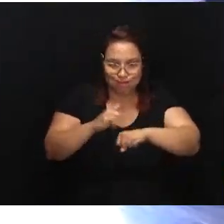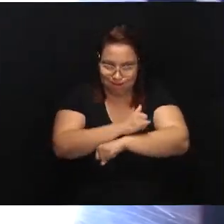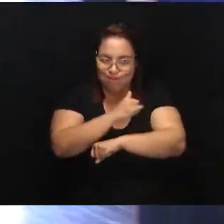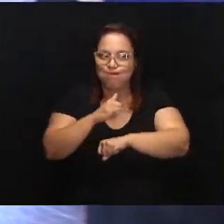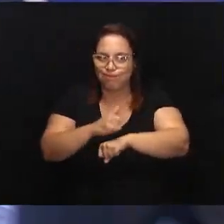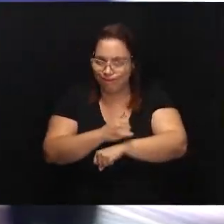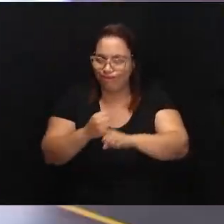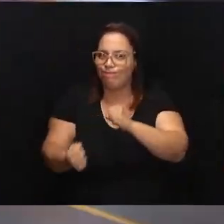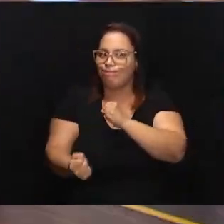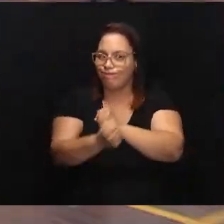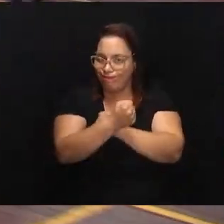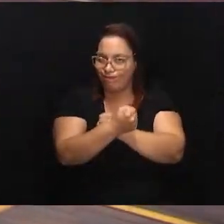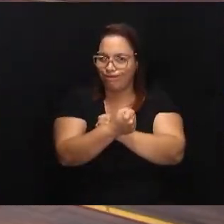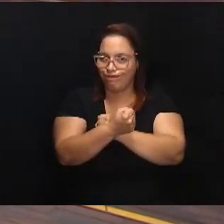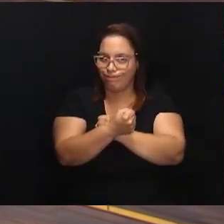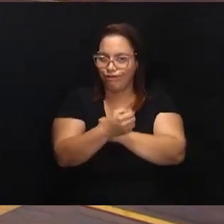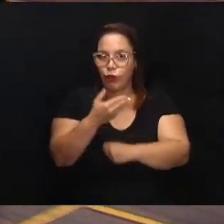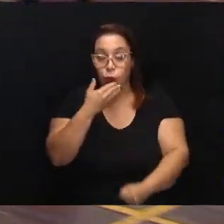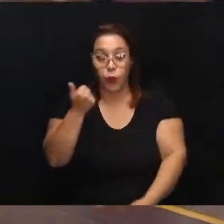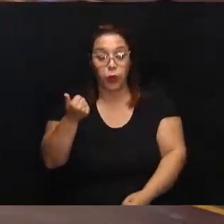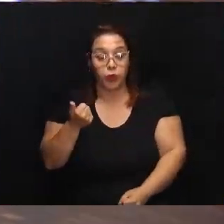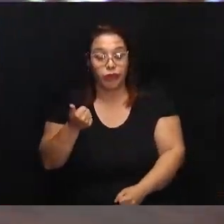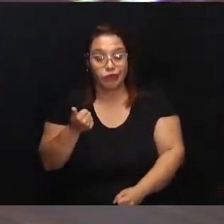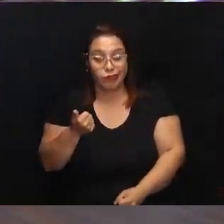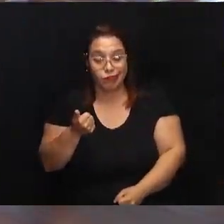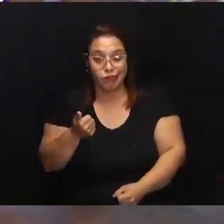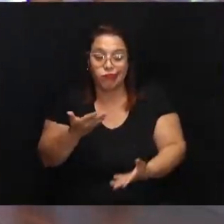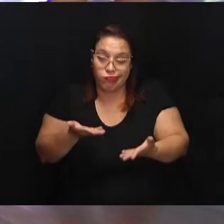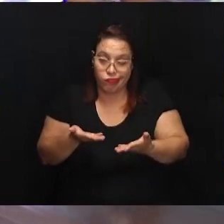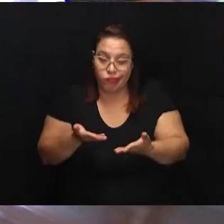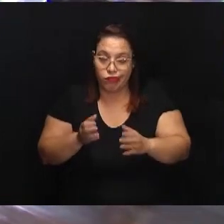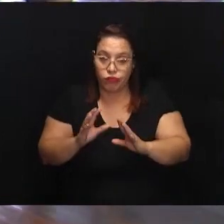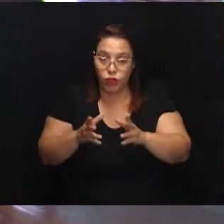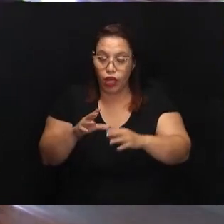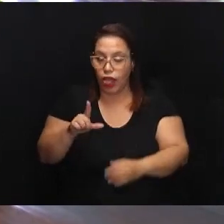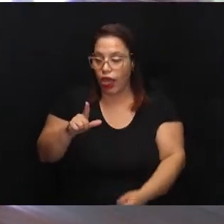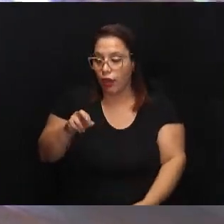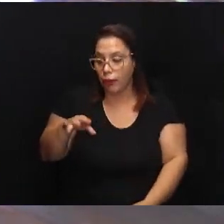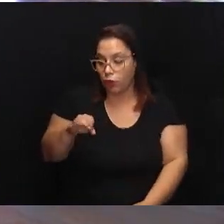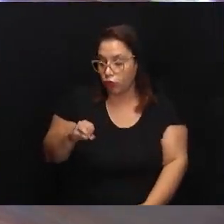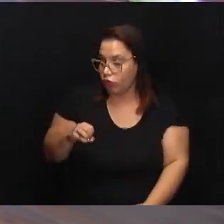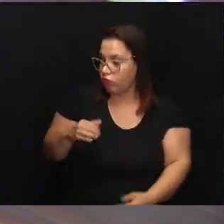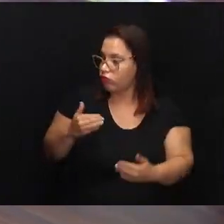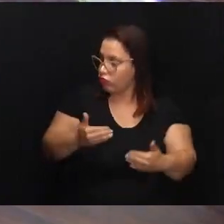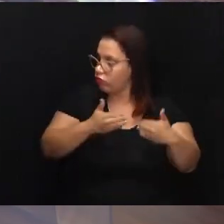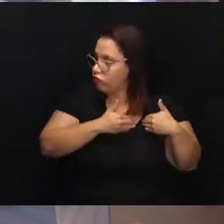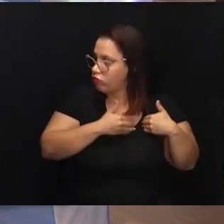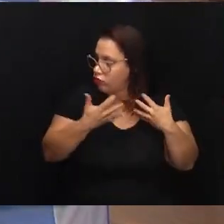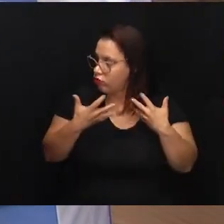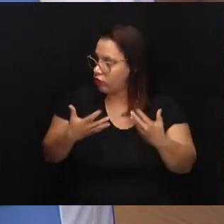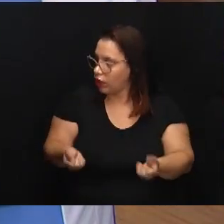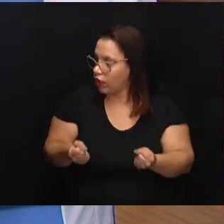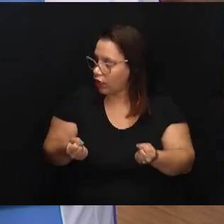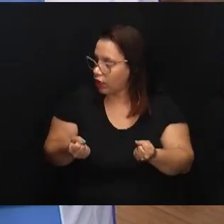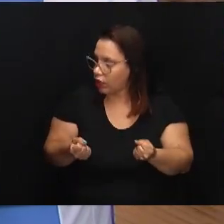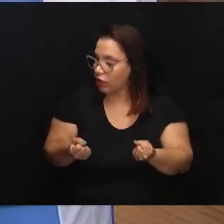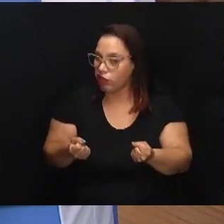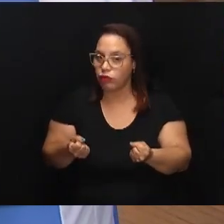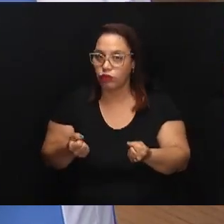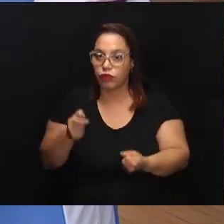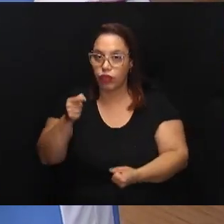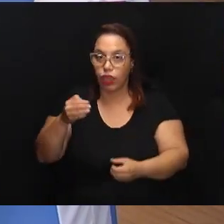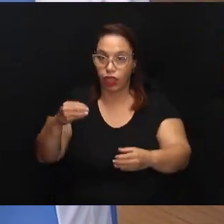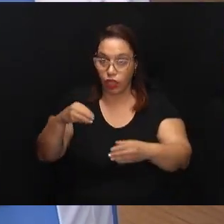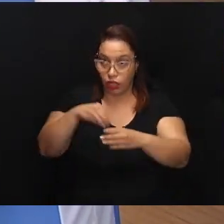né, bloqueio, para montar o seu melhor sistema ofensivo. E o líbero? O líbero ele é responsável pela recepção, né?